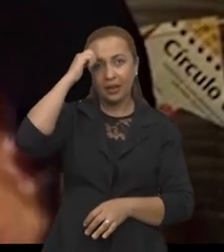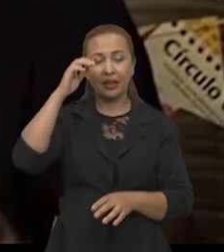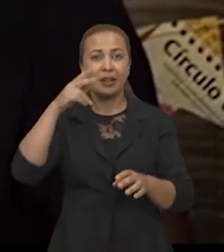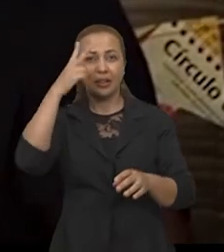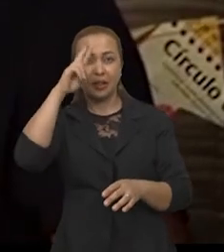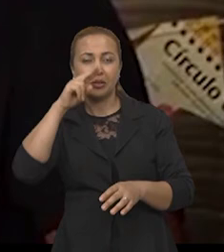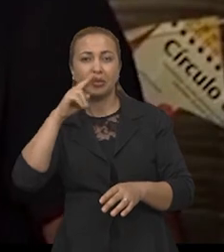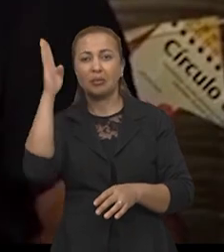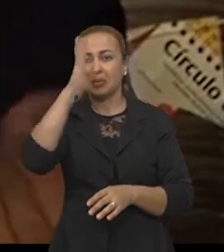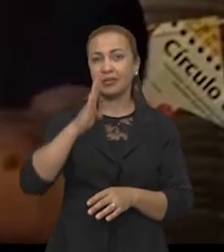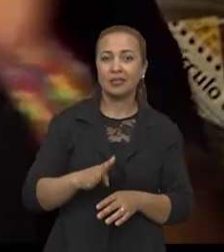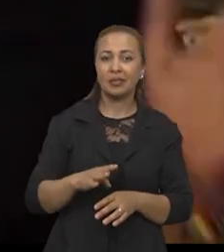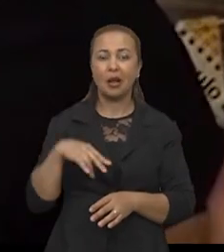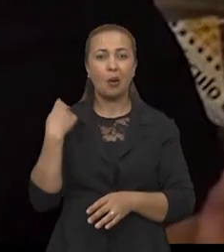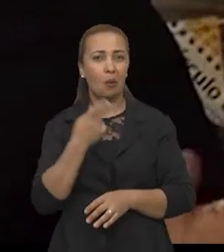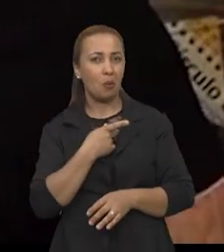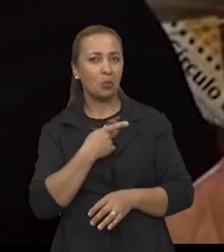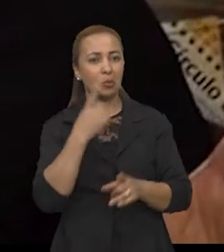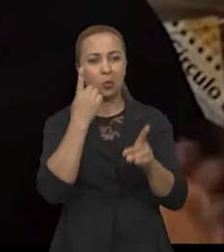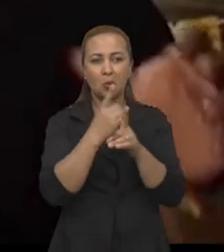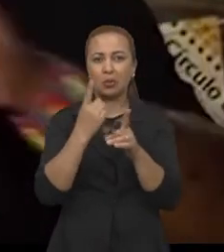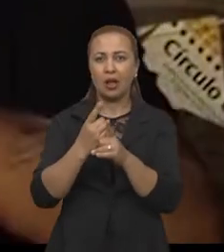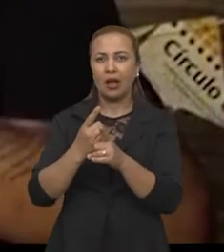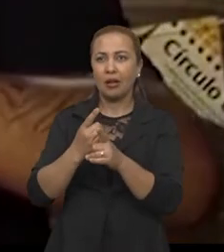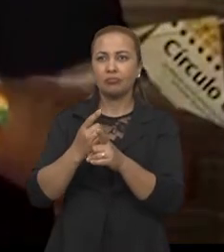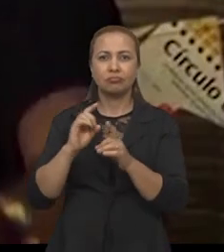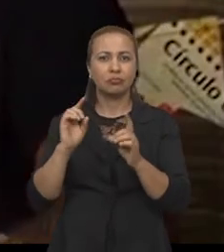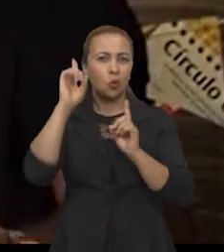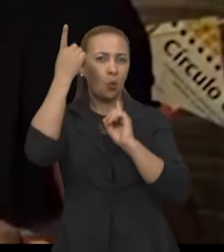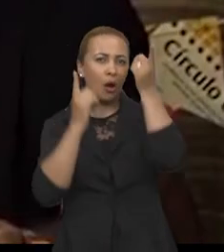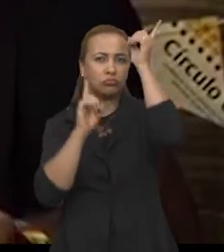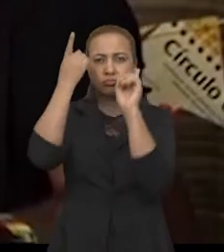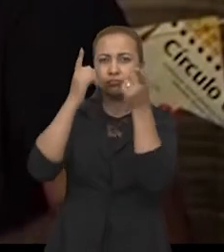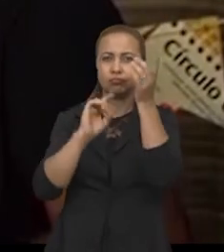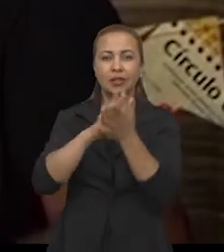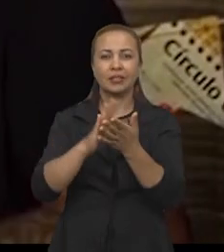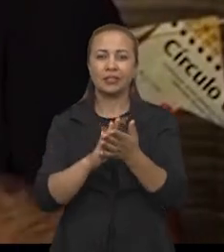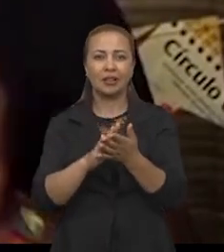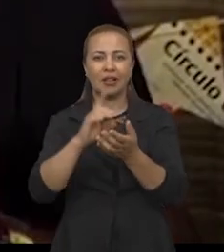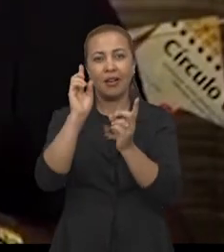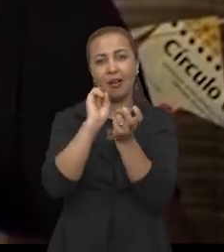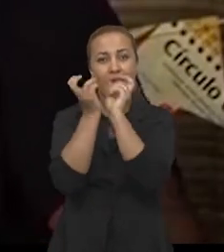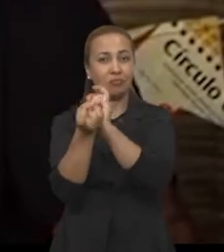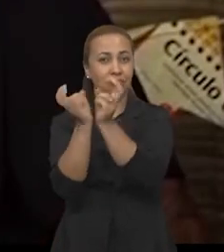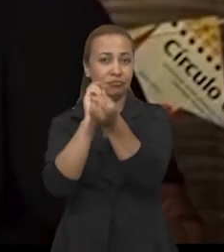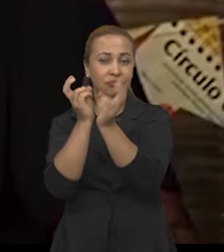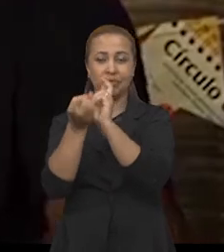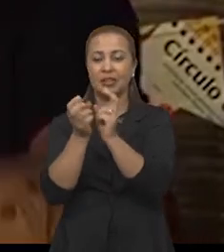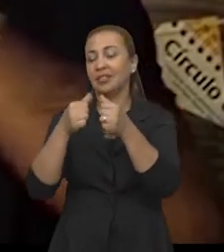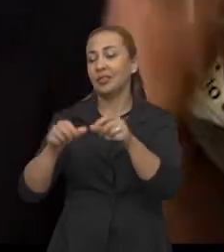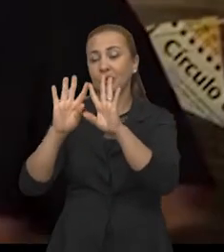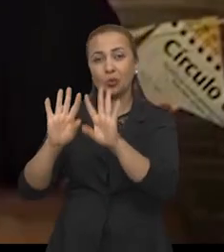da história negra na cultura brasileira, eu consigo achar o carnaval, o samba e a capoeira. De vez em quando só fica nisso também, que é um